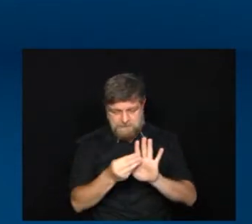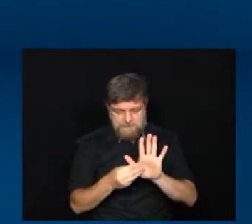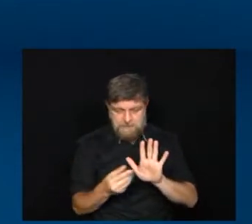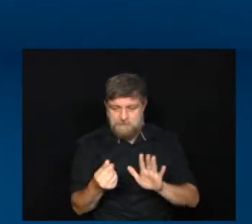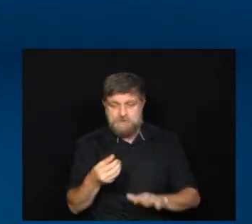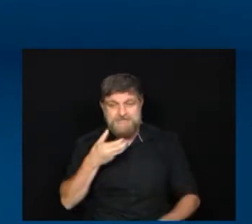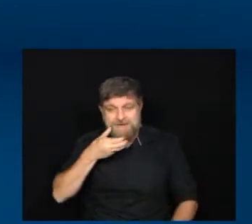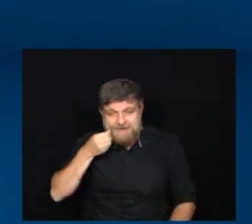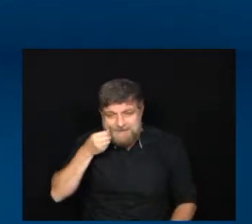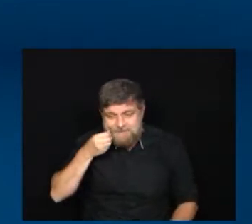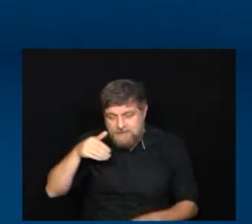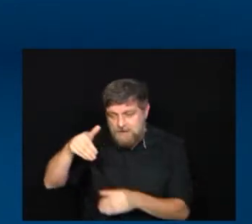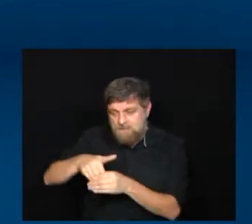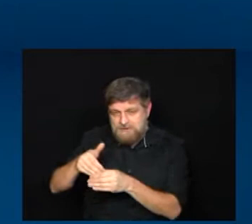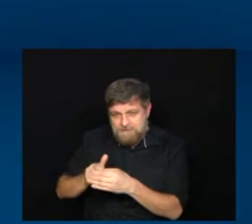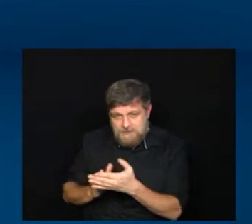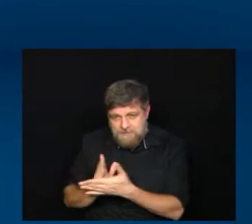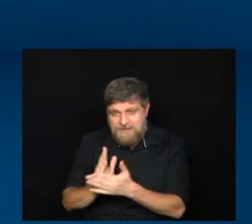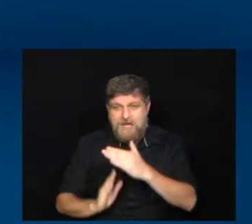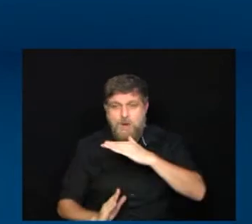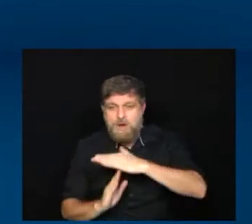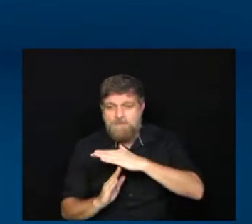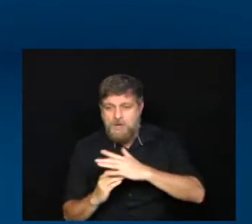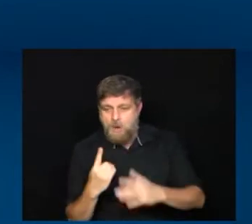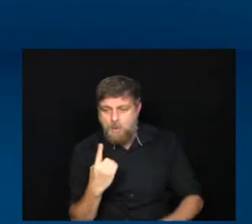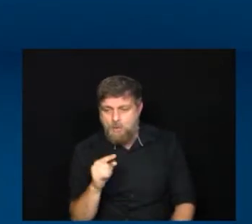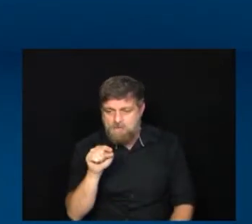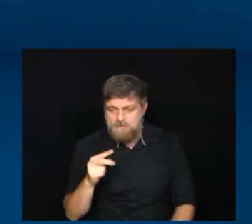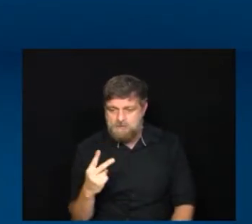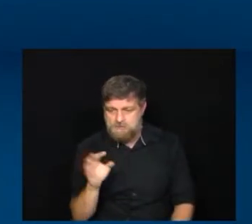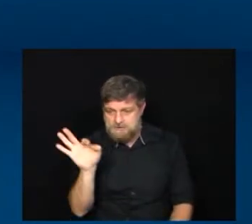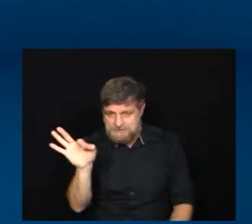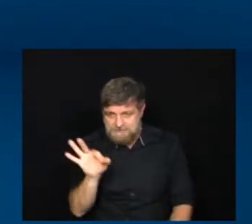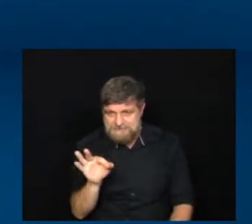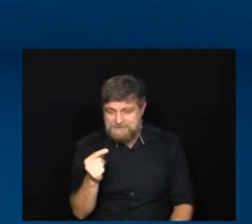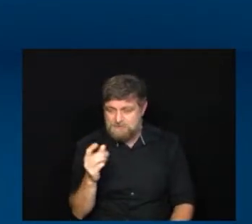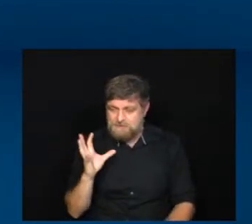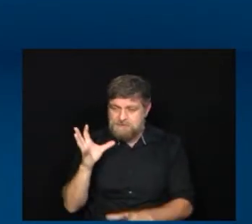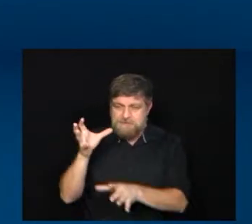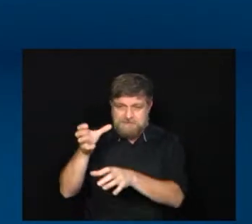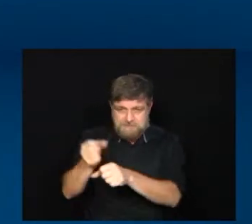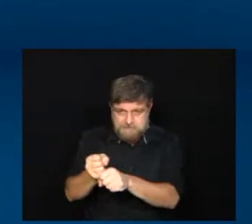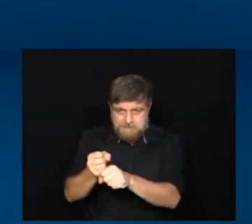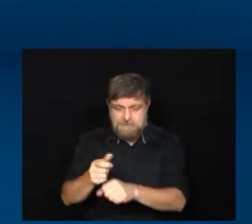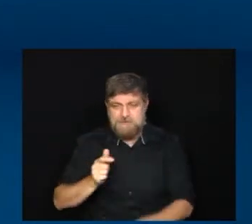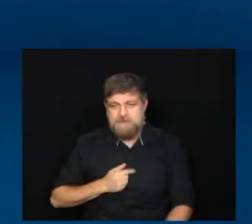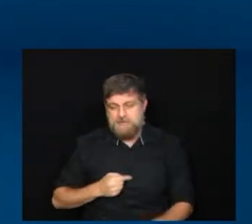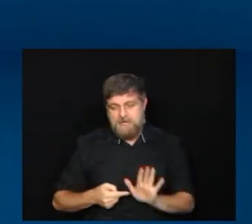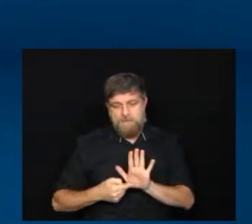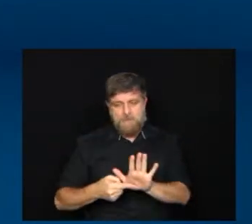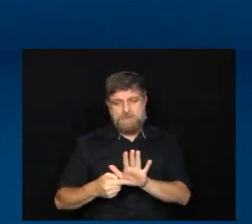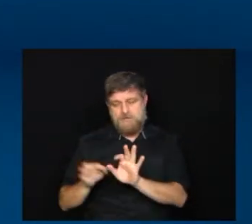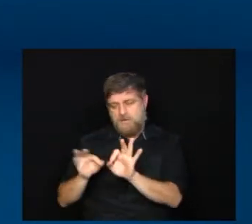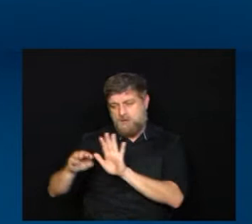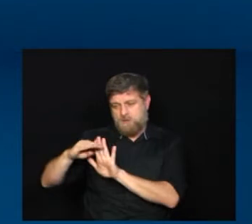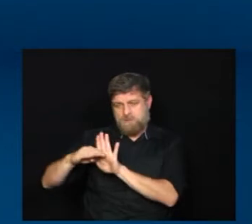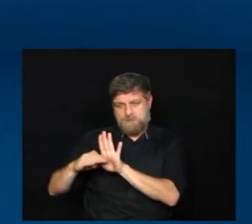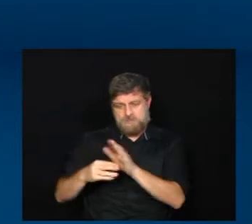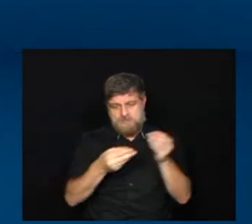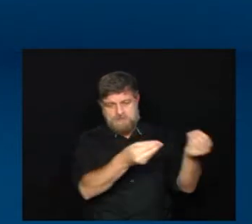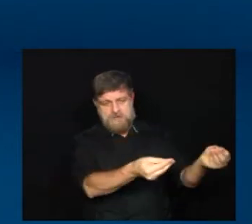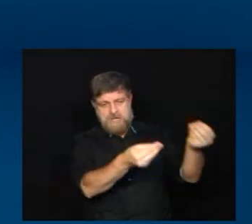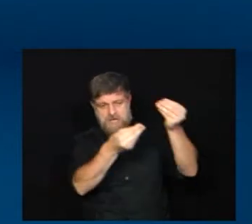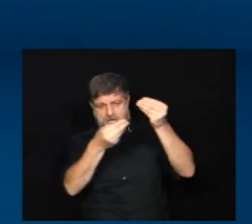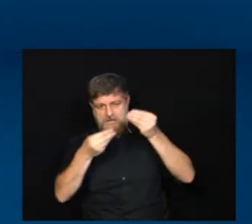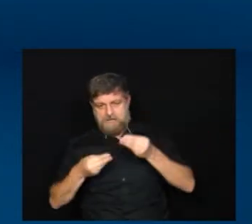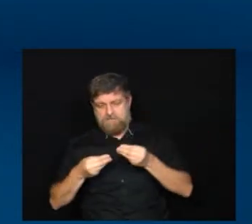orçamentária serão aprovadas no limite de 1,2% da receita corrente líquida prevista no projeto encaminhado